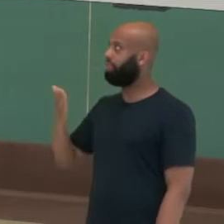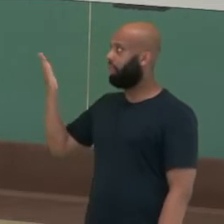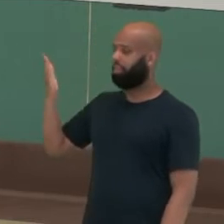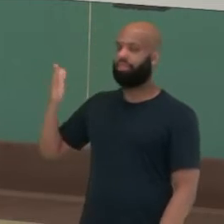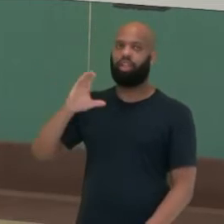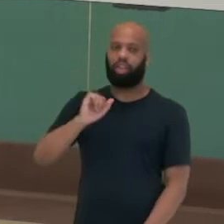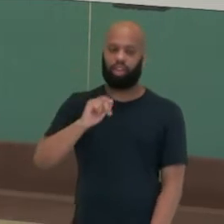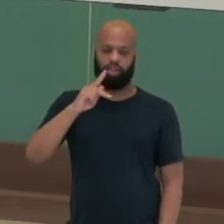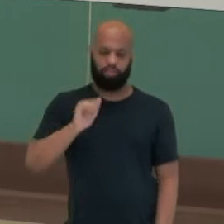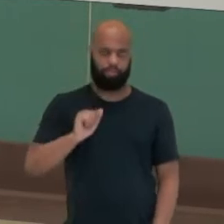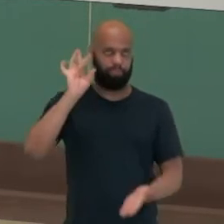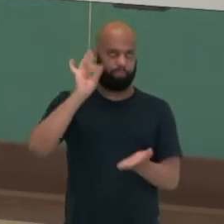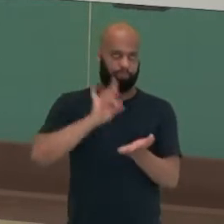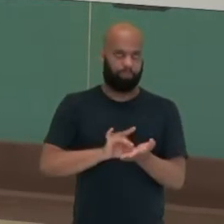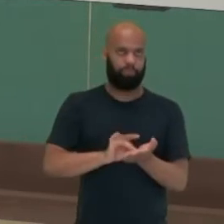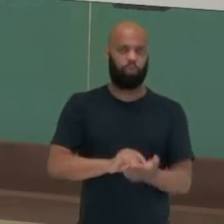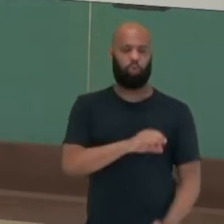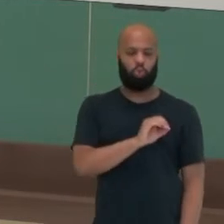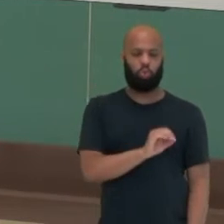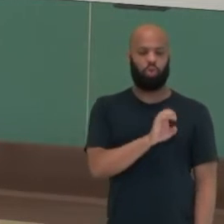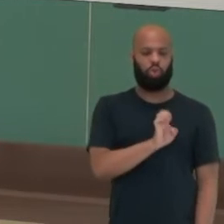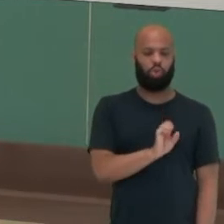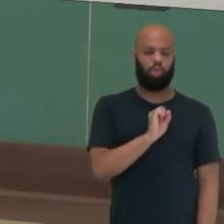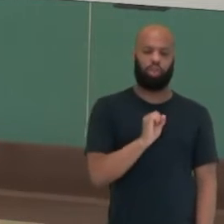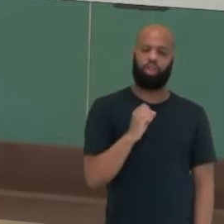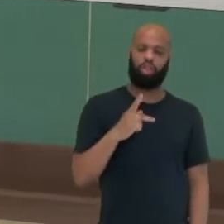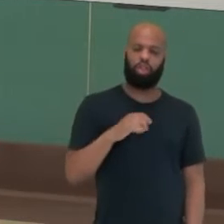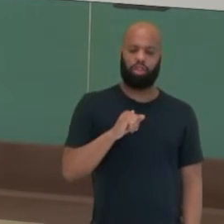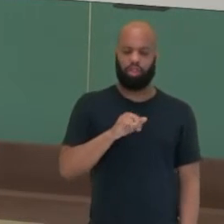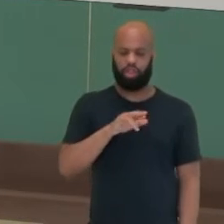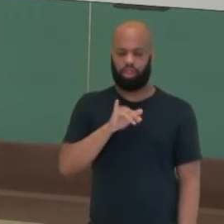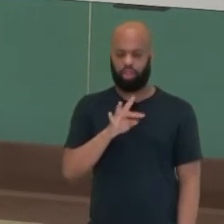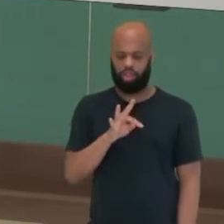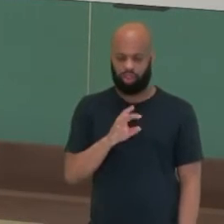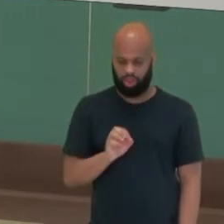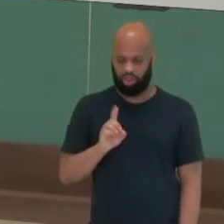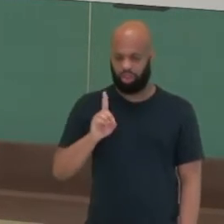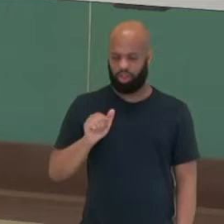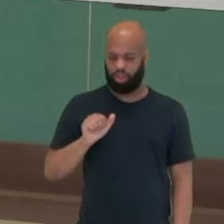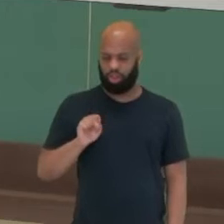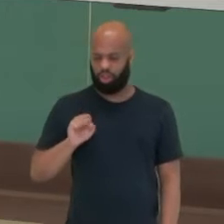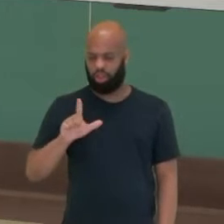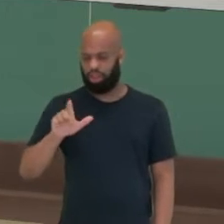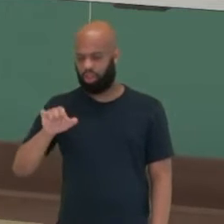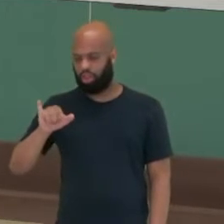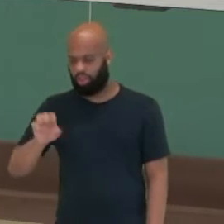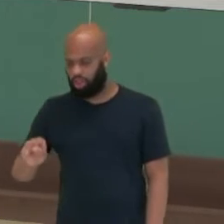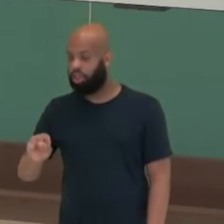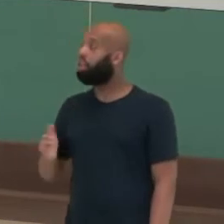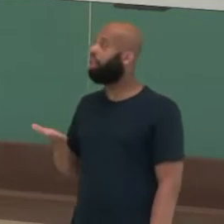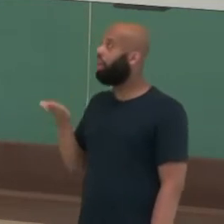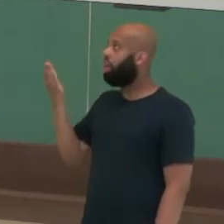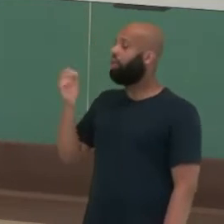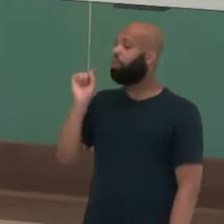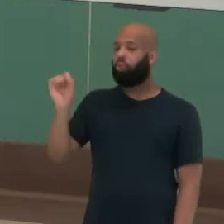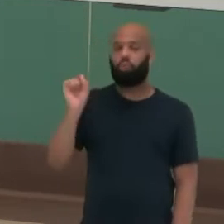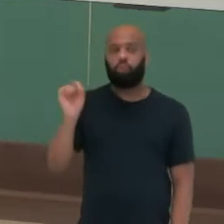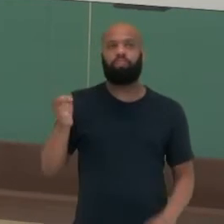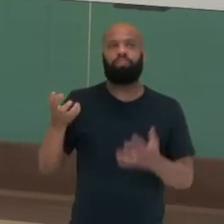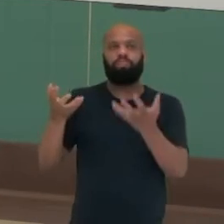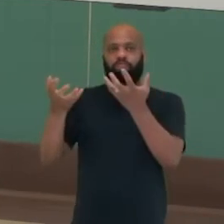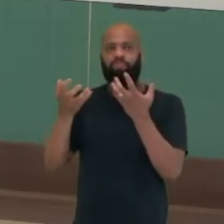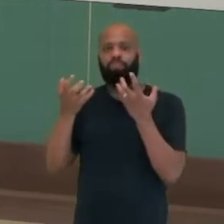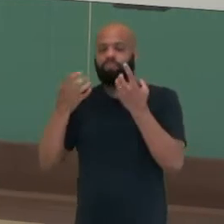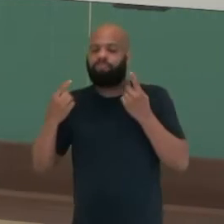certo? Então, quando Montesquieu escreve O Espírito das Leis, ele está justamente comprando